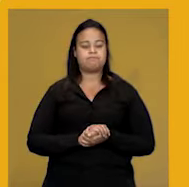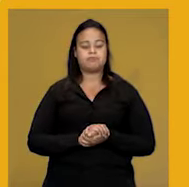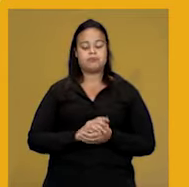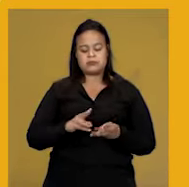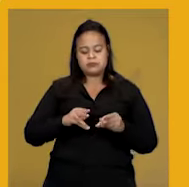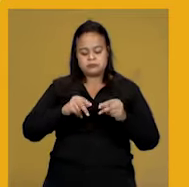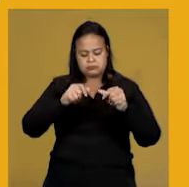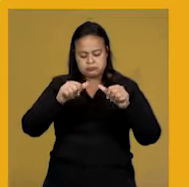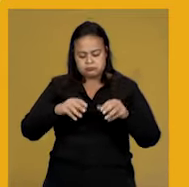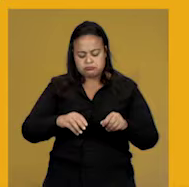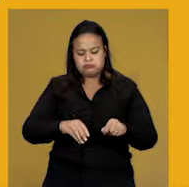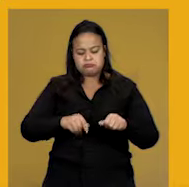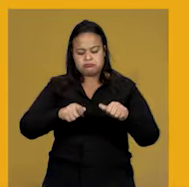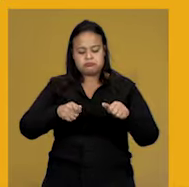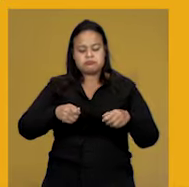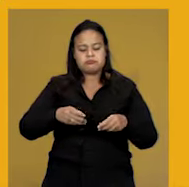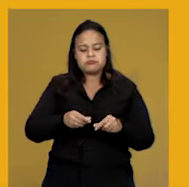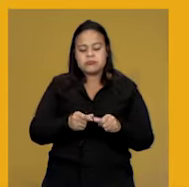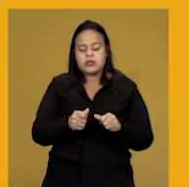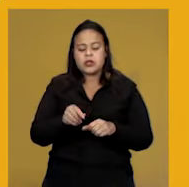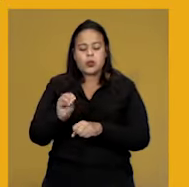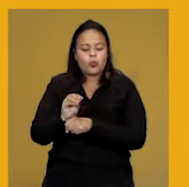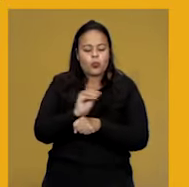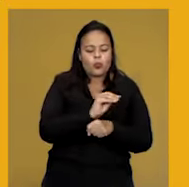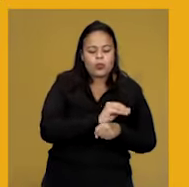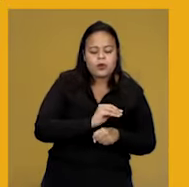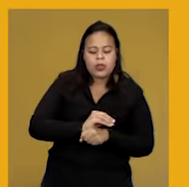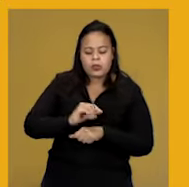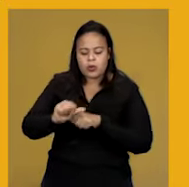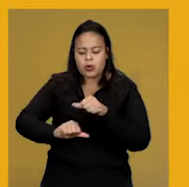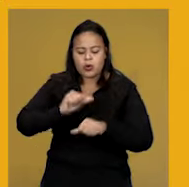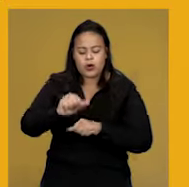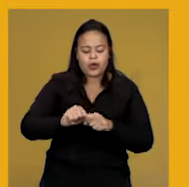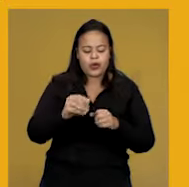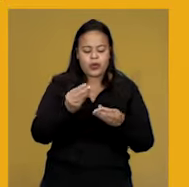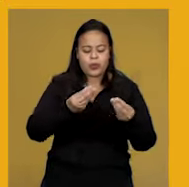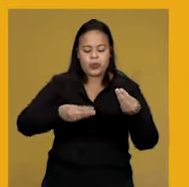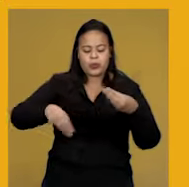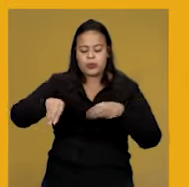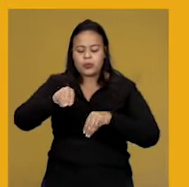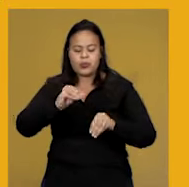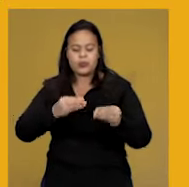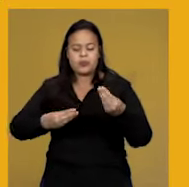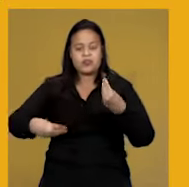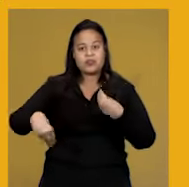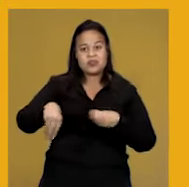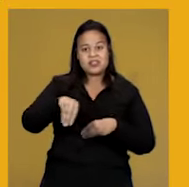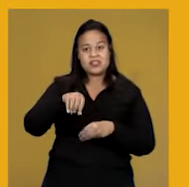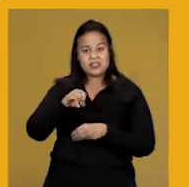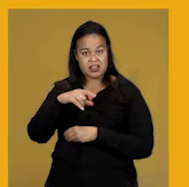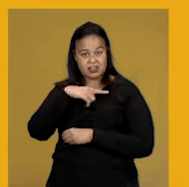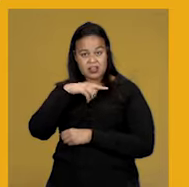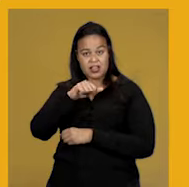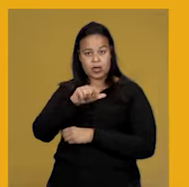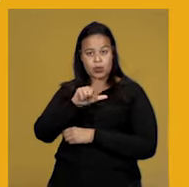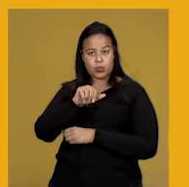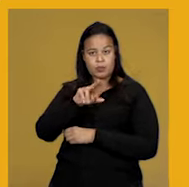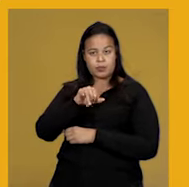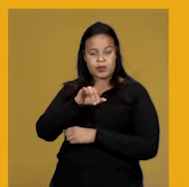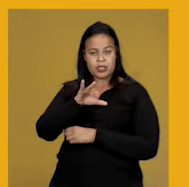aumenta a fertilidade lá do solo à medida que tem troca de nutrientes. E ele fala que algumas espécies de alumínio iônicas, olha